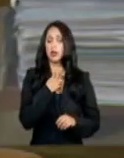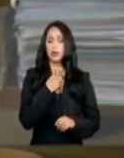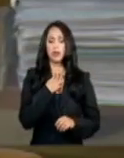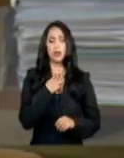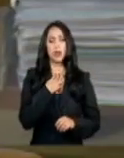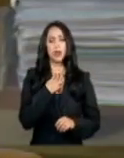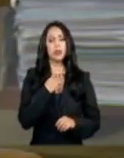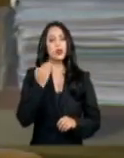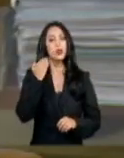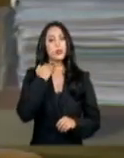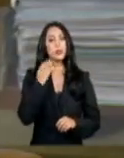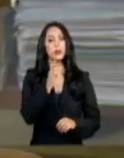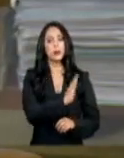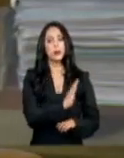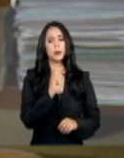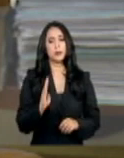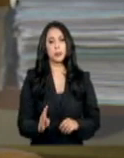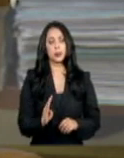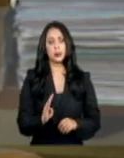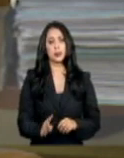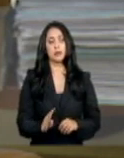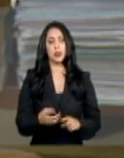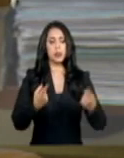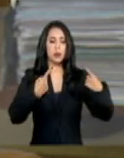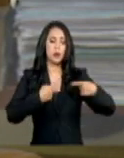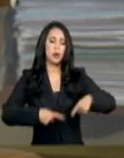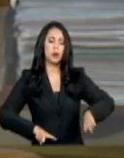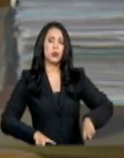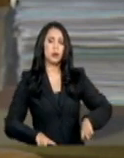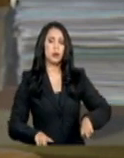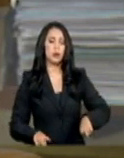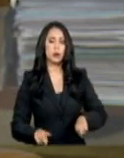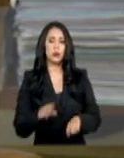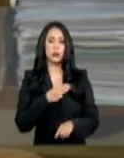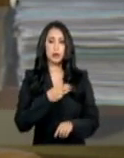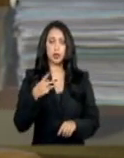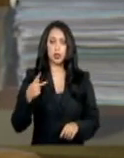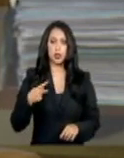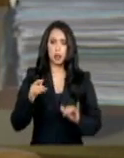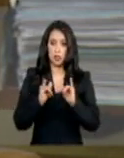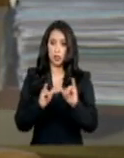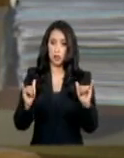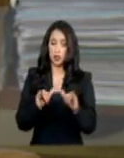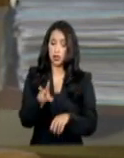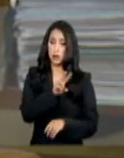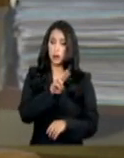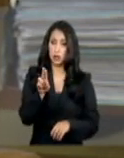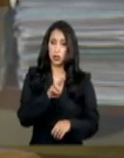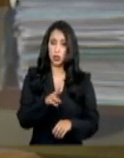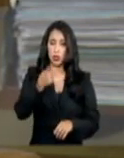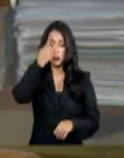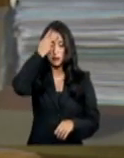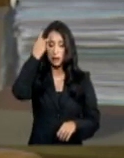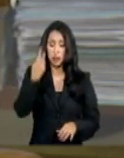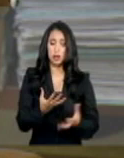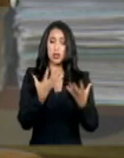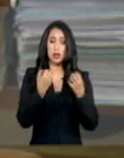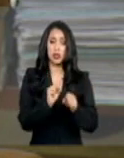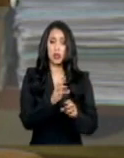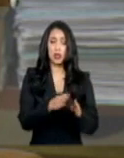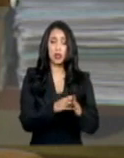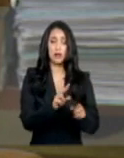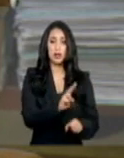de negar ao ministério público informações sobre nomes de beneficiários de empréstimos